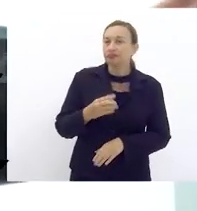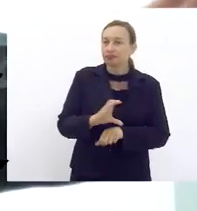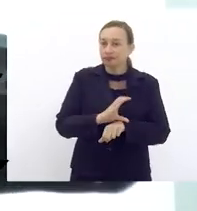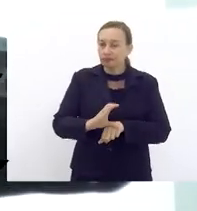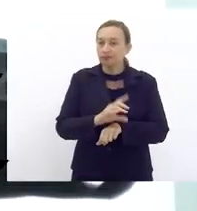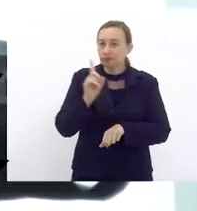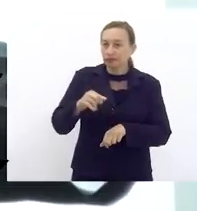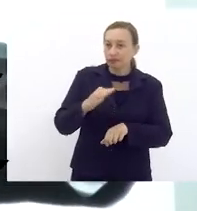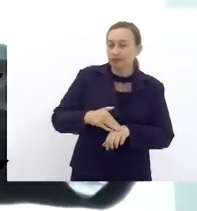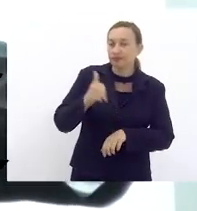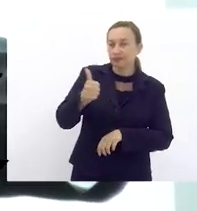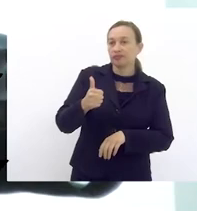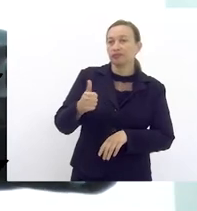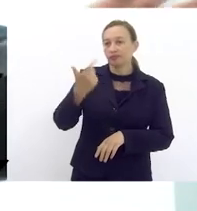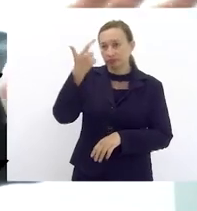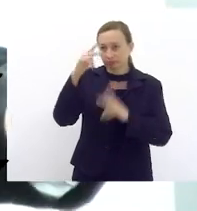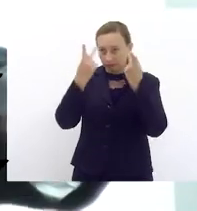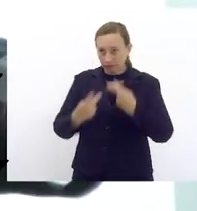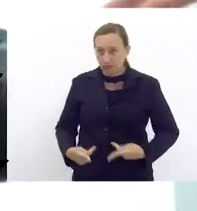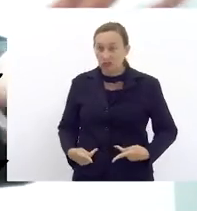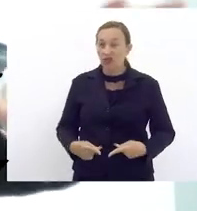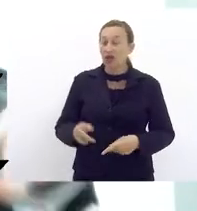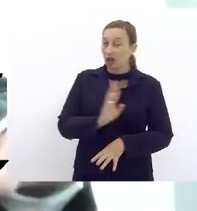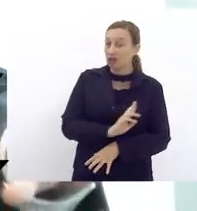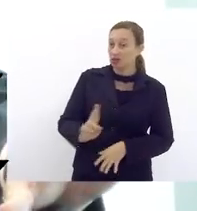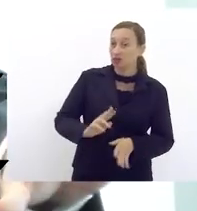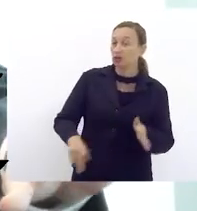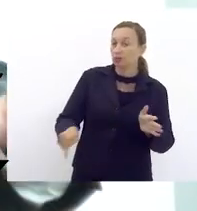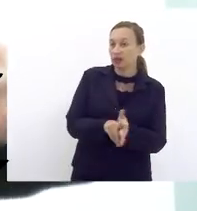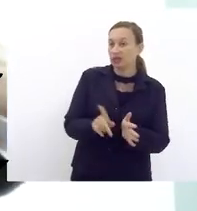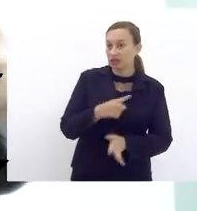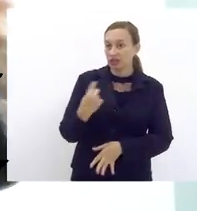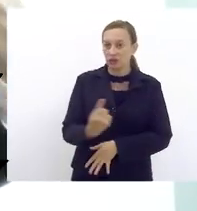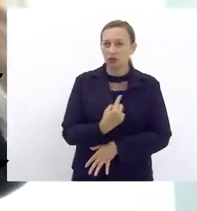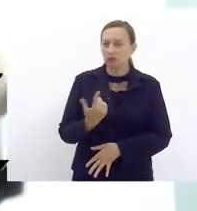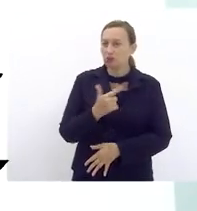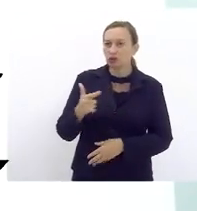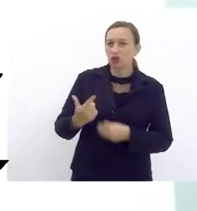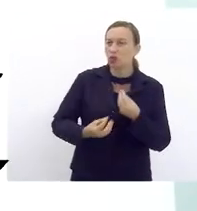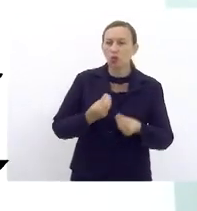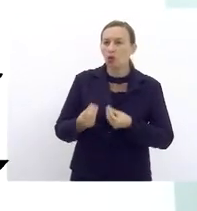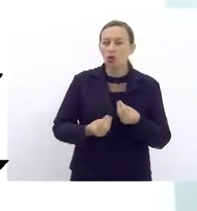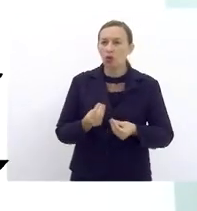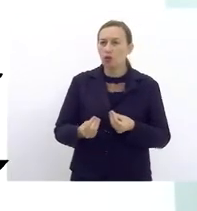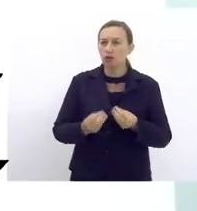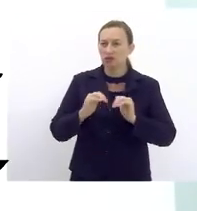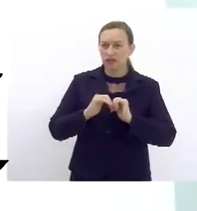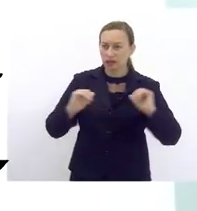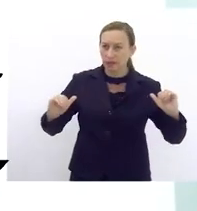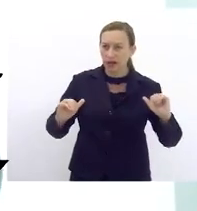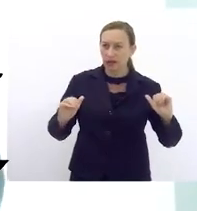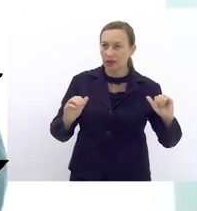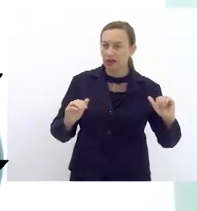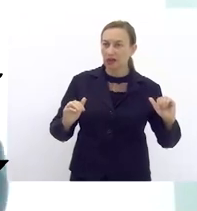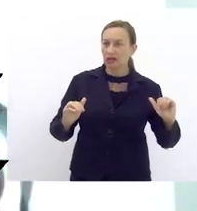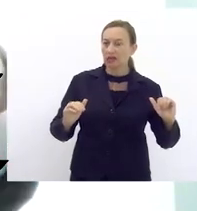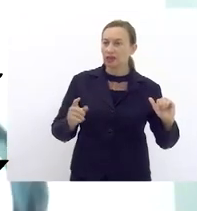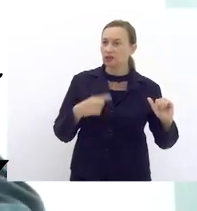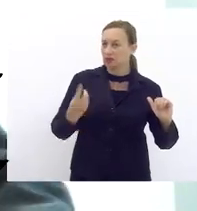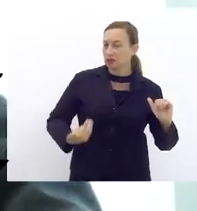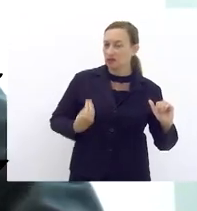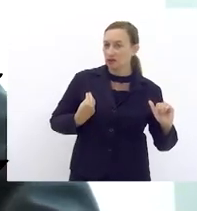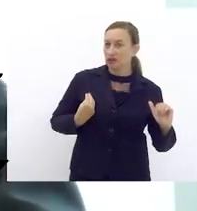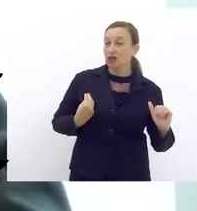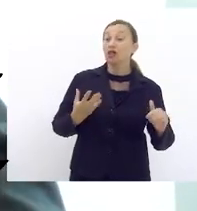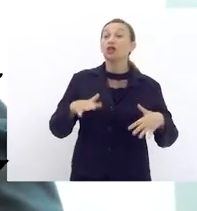que é a dignidade do ser humano a religião faz parte de nós não tem como nós dissociarmos isso da nossa existência E aí